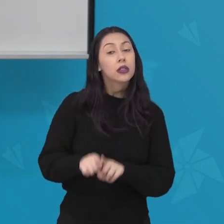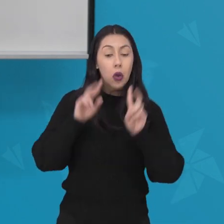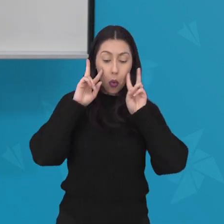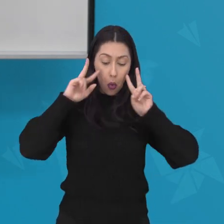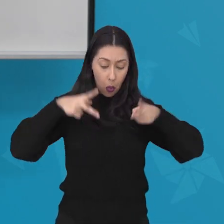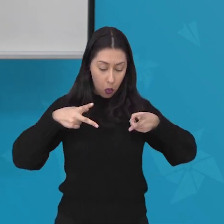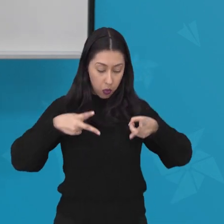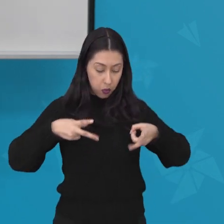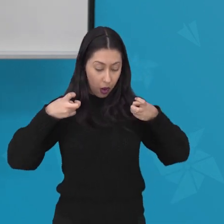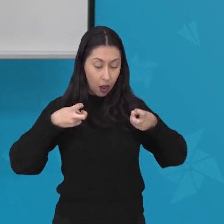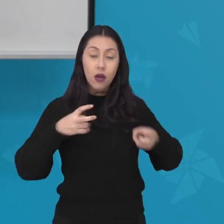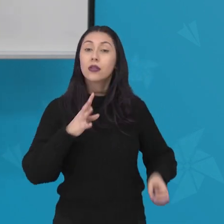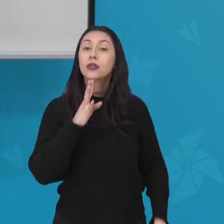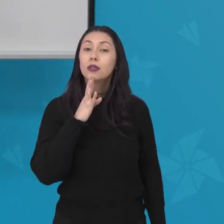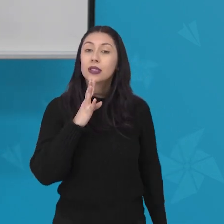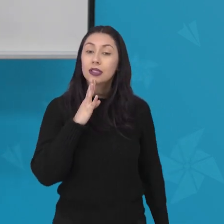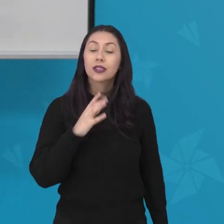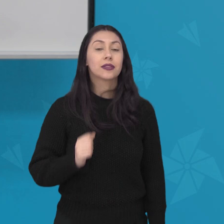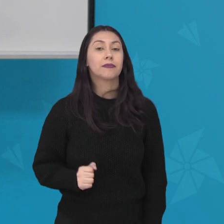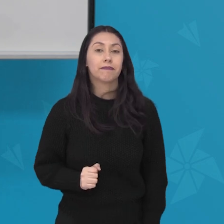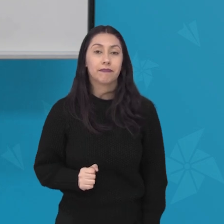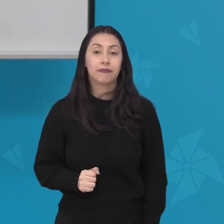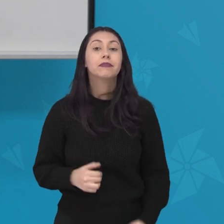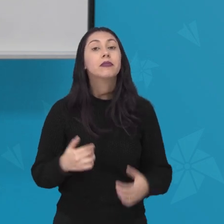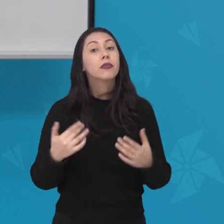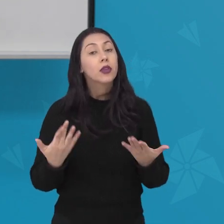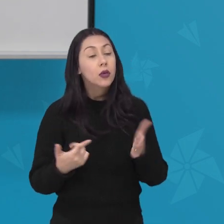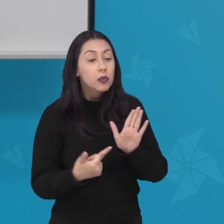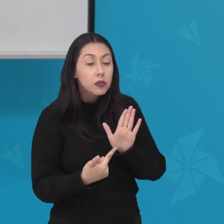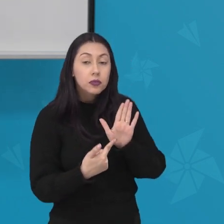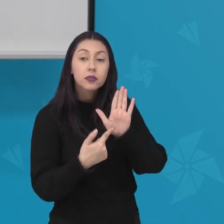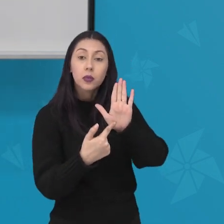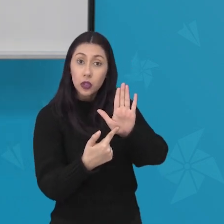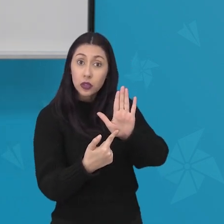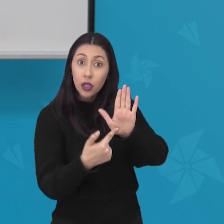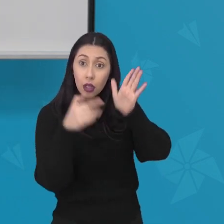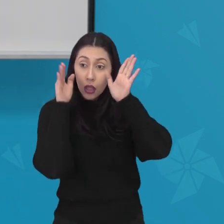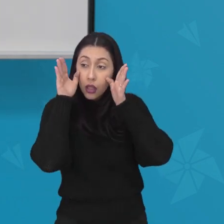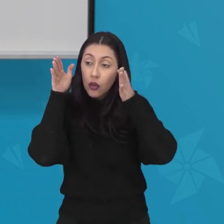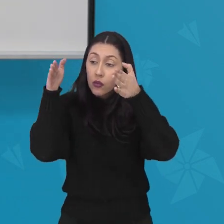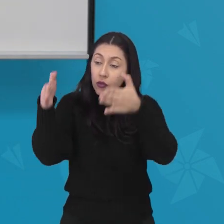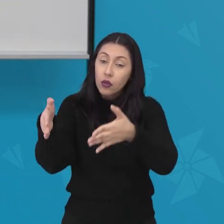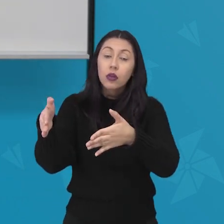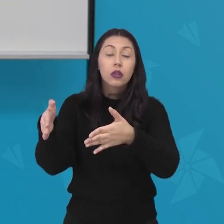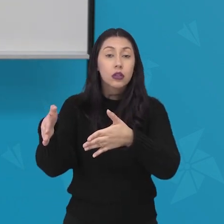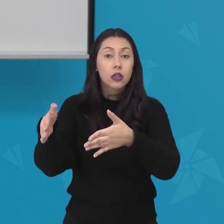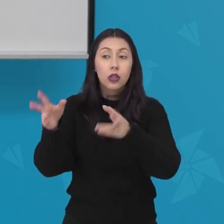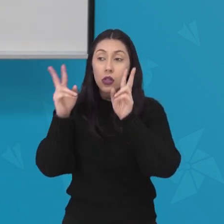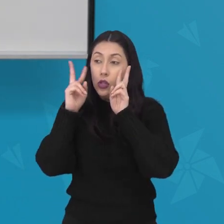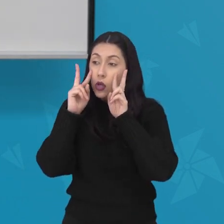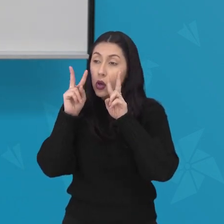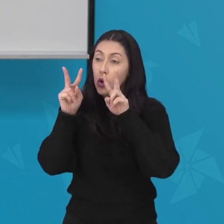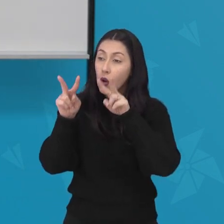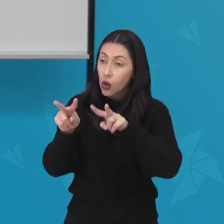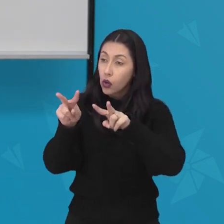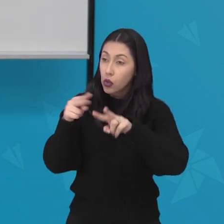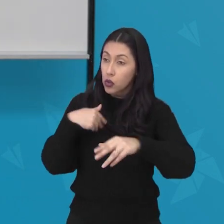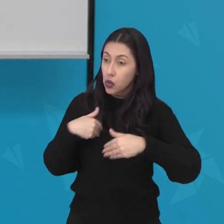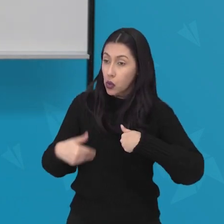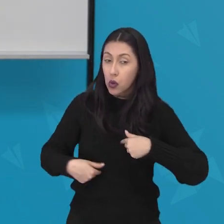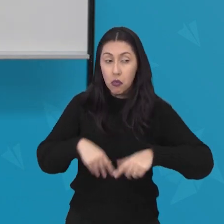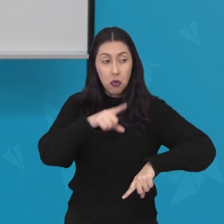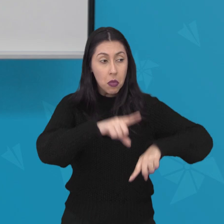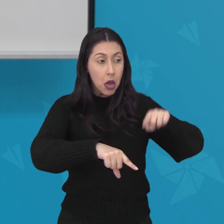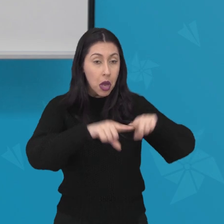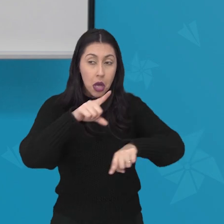um autoconhecimento. Chamei a atenção para vocês, para essa centralidade dos olhos do corpo e